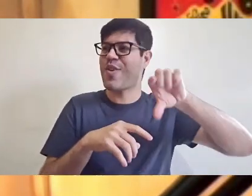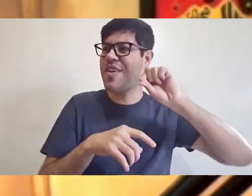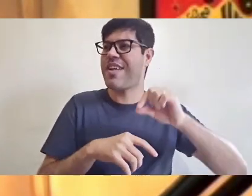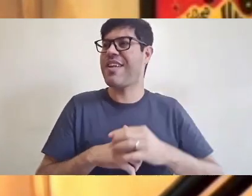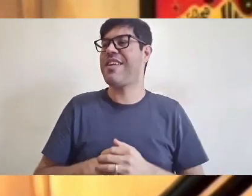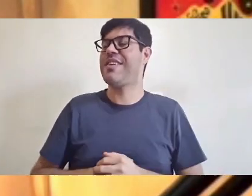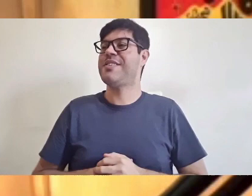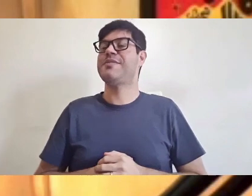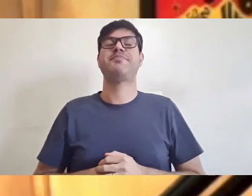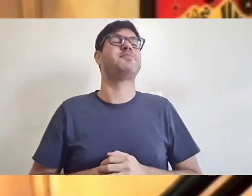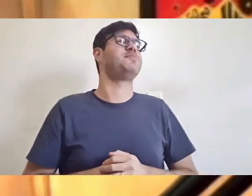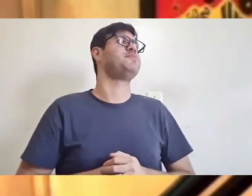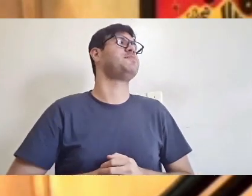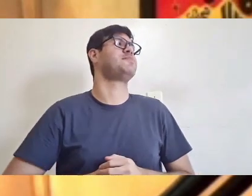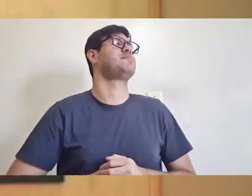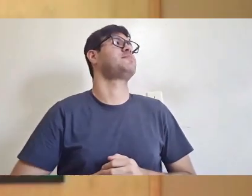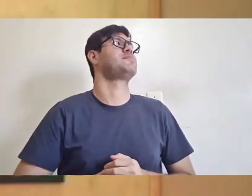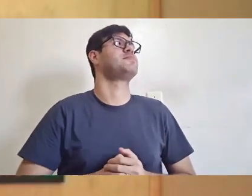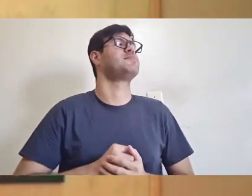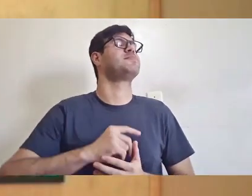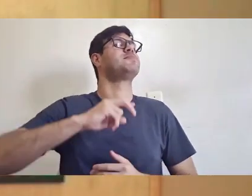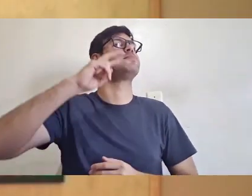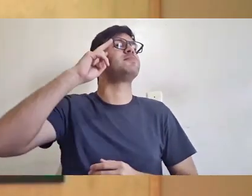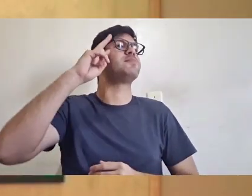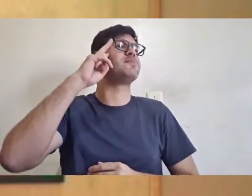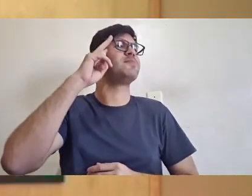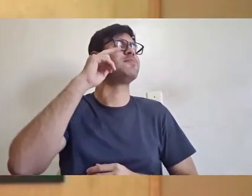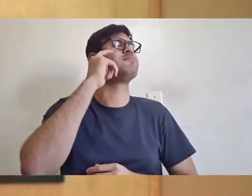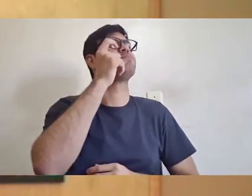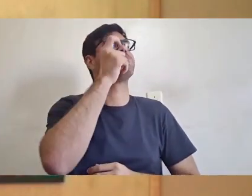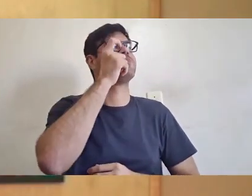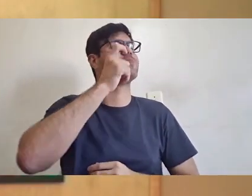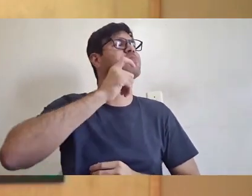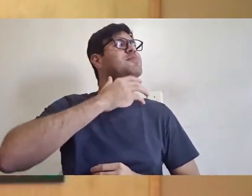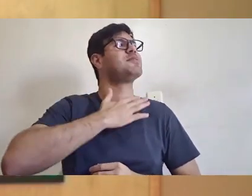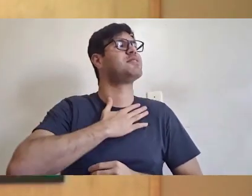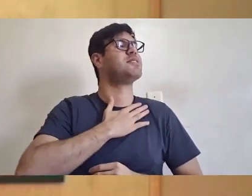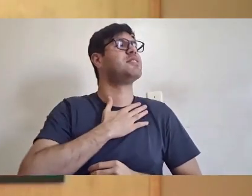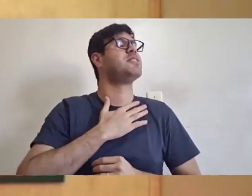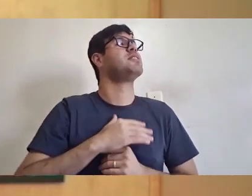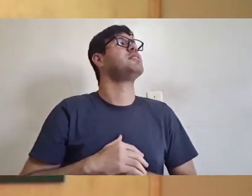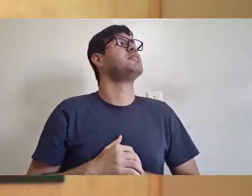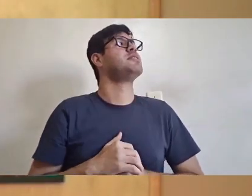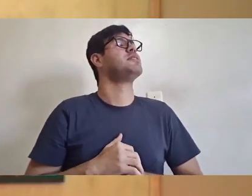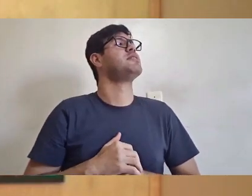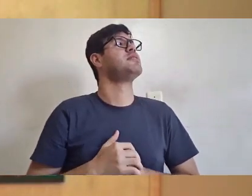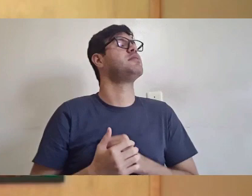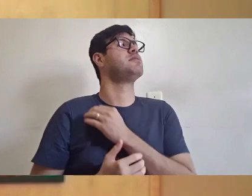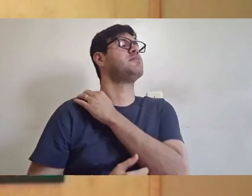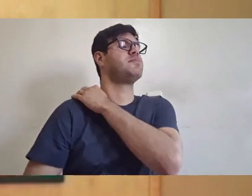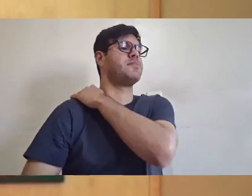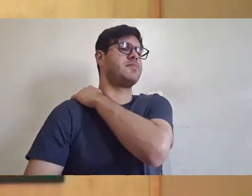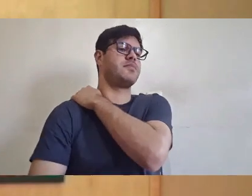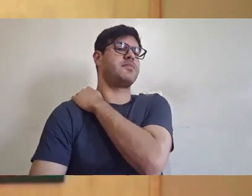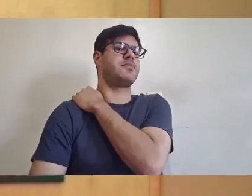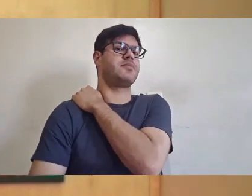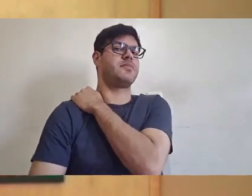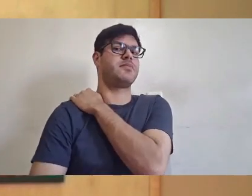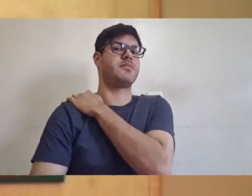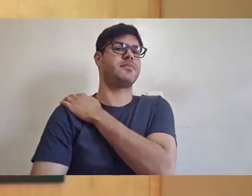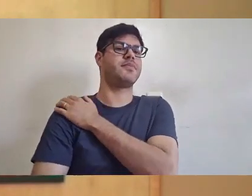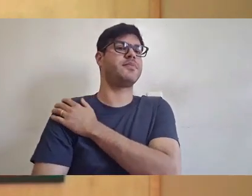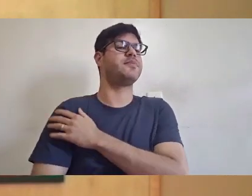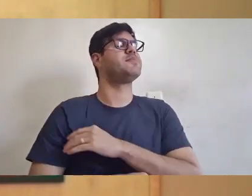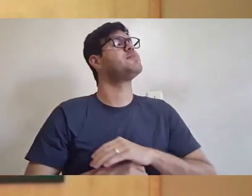É. A história do João Zangrande foi interessante, né? Ponte, Eu leio o Estadão, né? O jornal Estado de